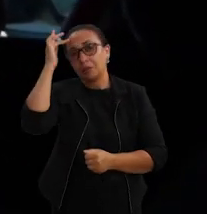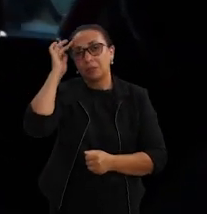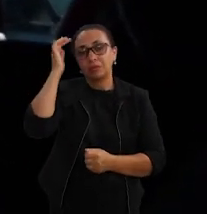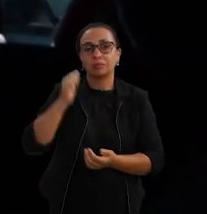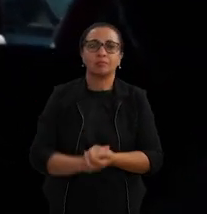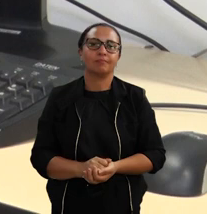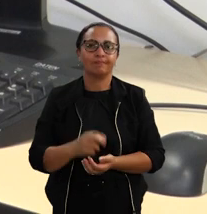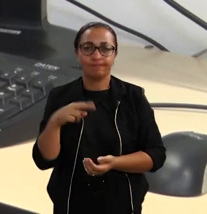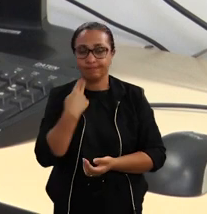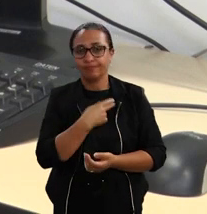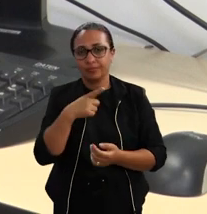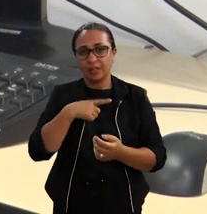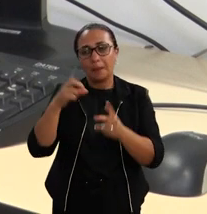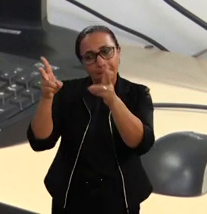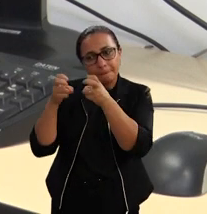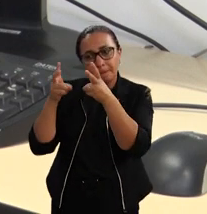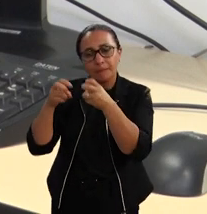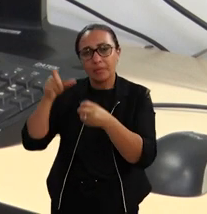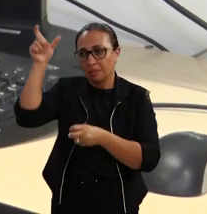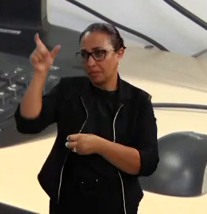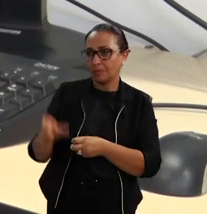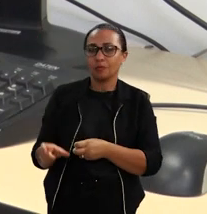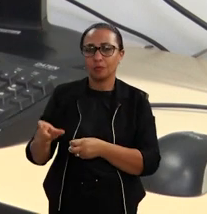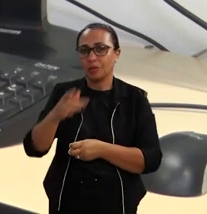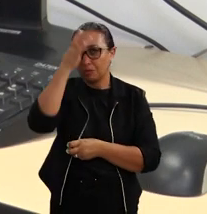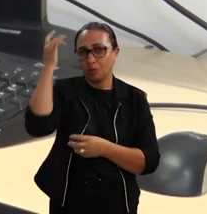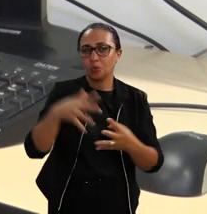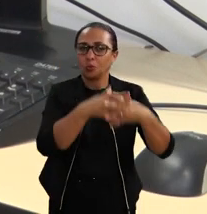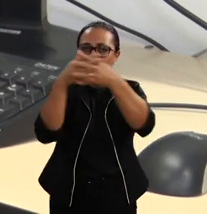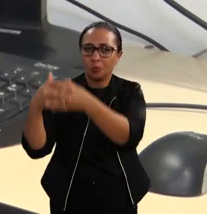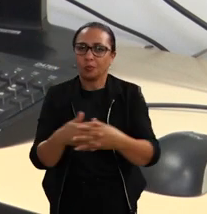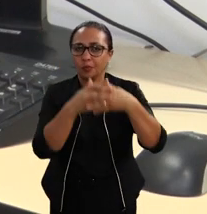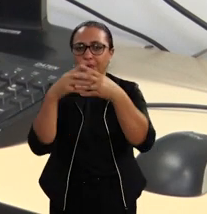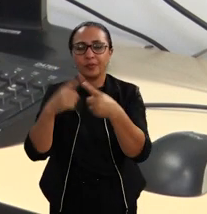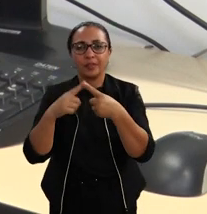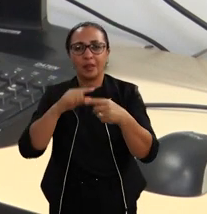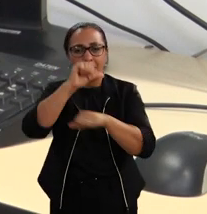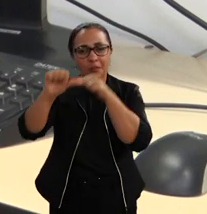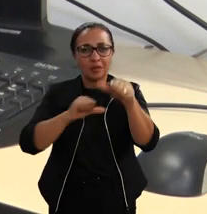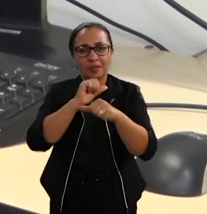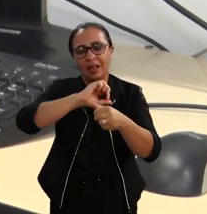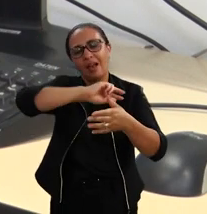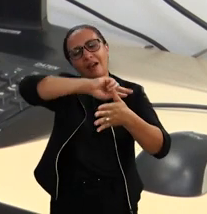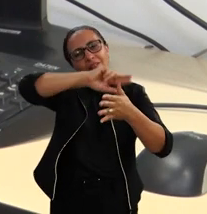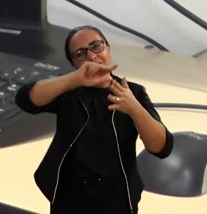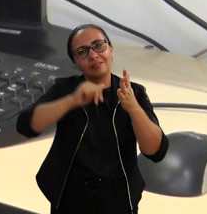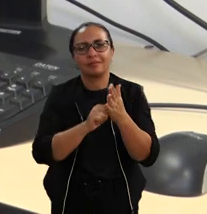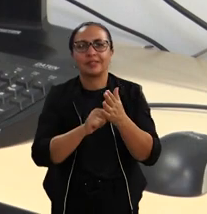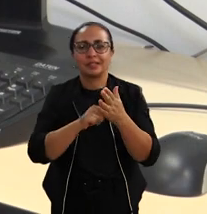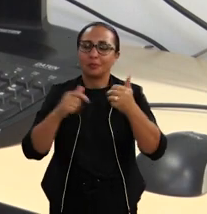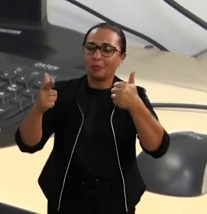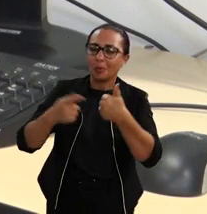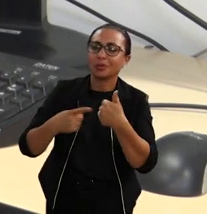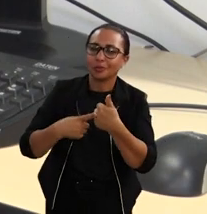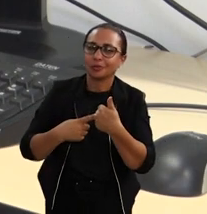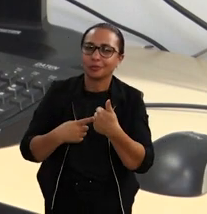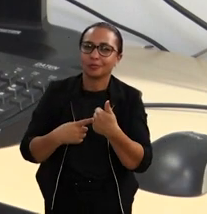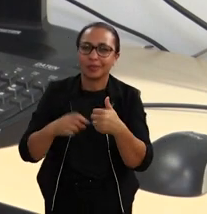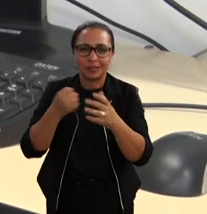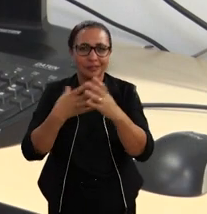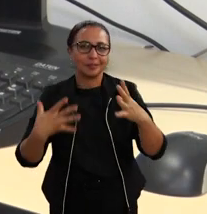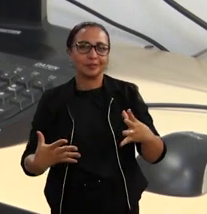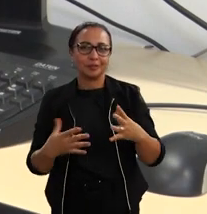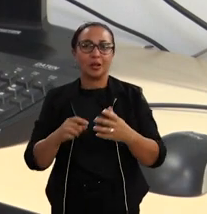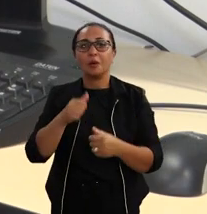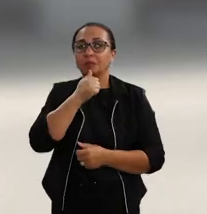mental desse indivíduo. A gente tem percebido uma mudança no perfil do caminhoneiro e essa mudança tem sido em vários aspectos positivas.